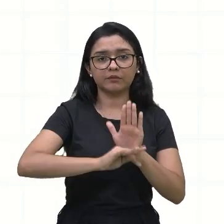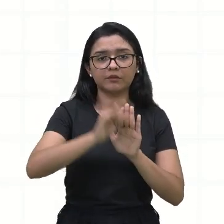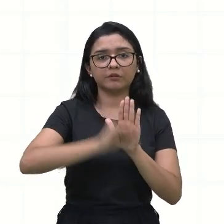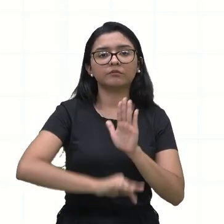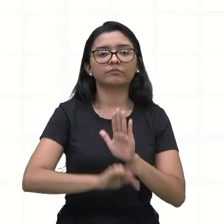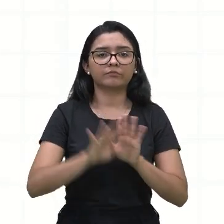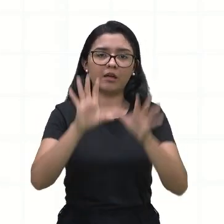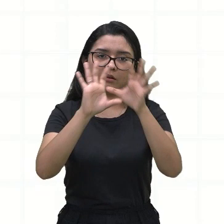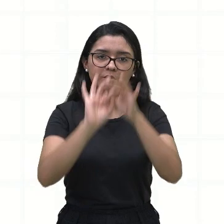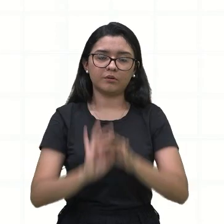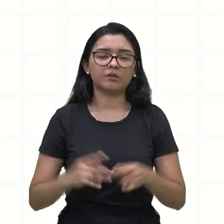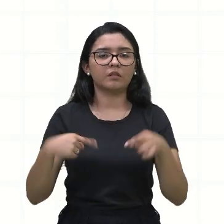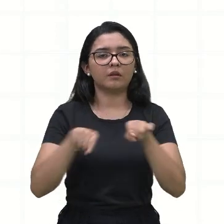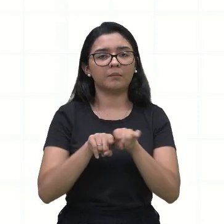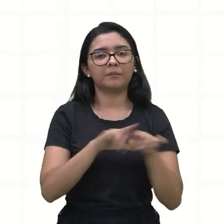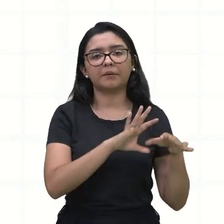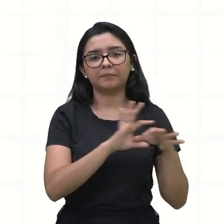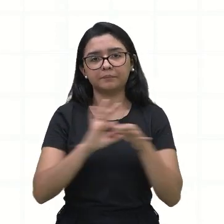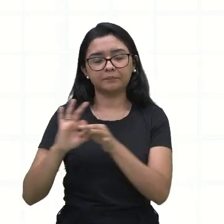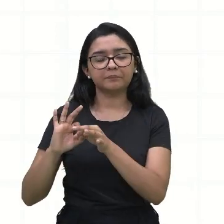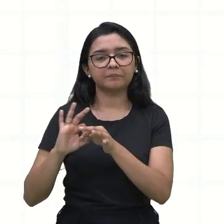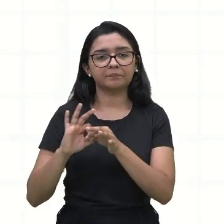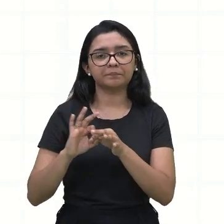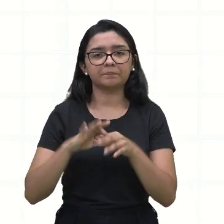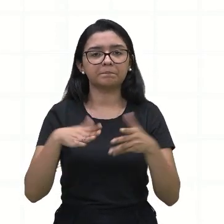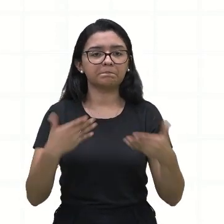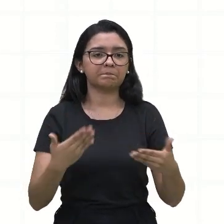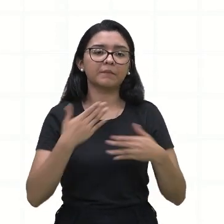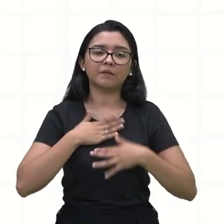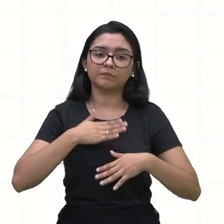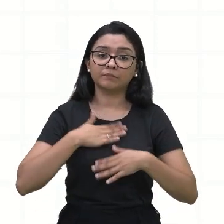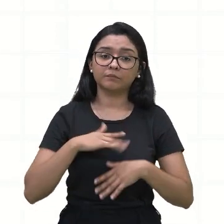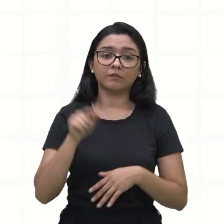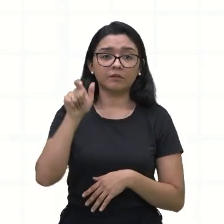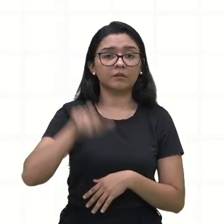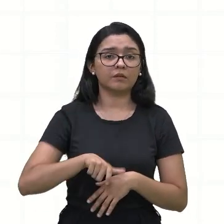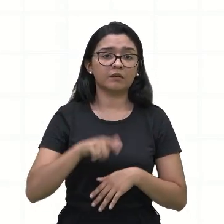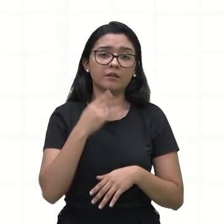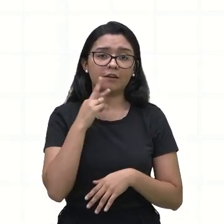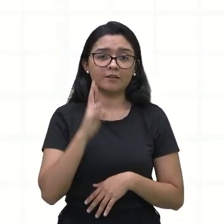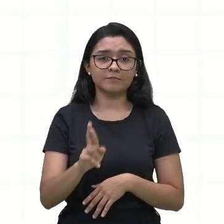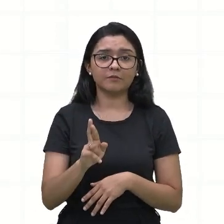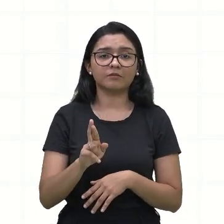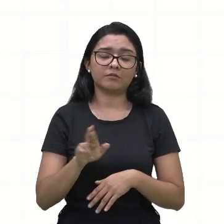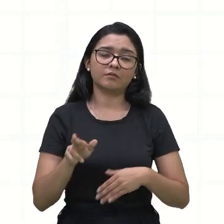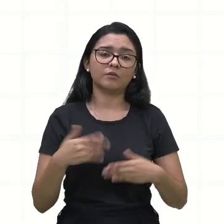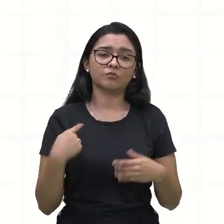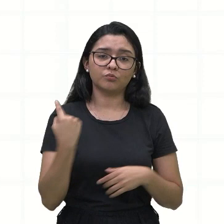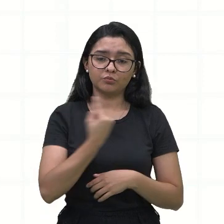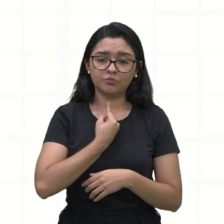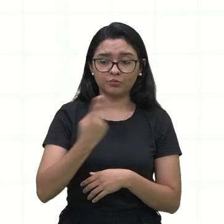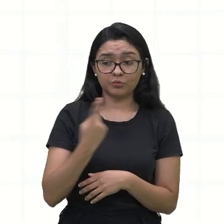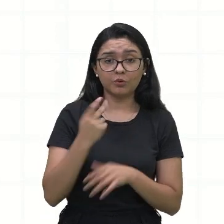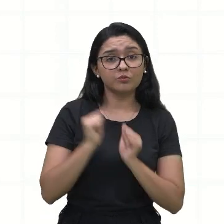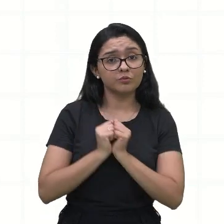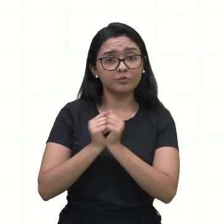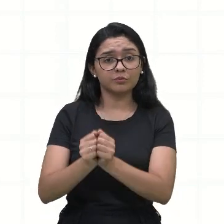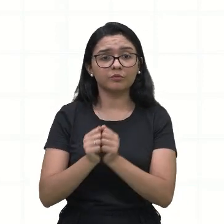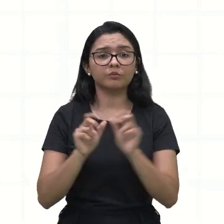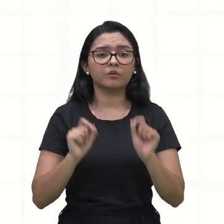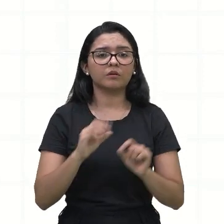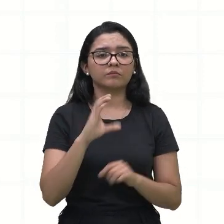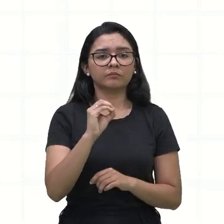na coesão e até na coerência, né? Então, tranquilizando, estamos juntos, amigo, disse a tartaruga, tranquilizando o ó. Esse ó